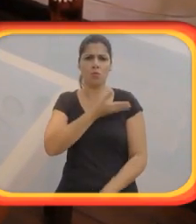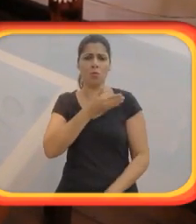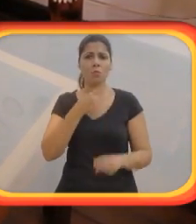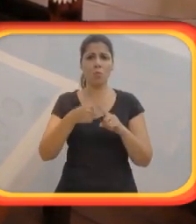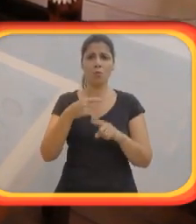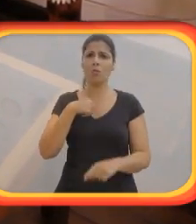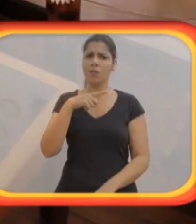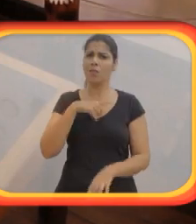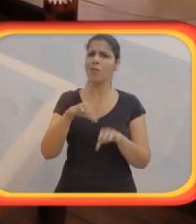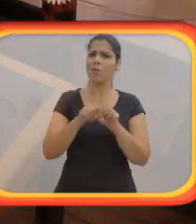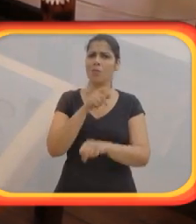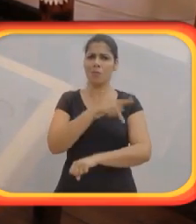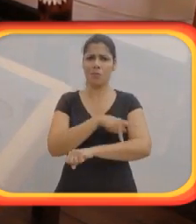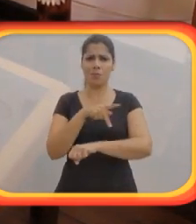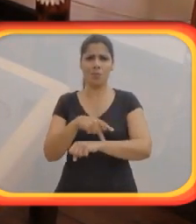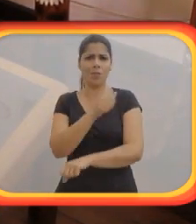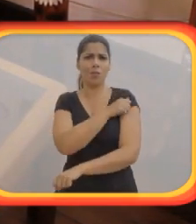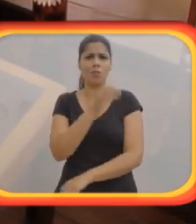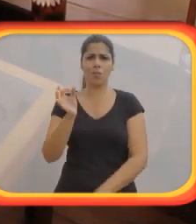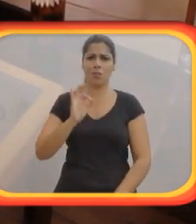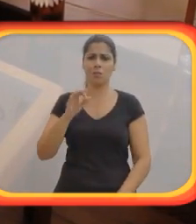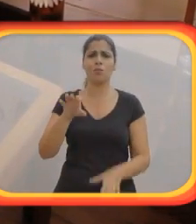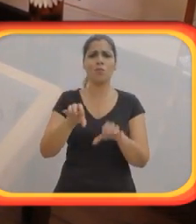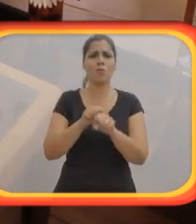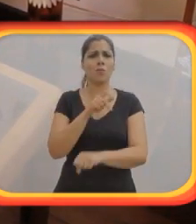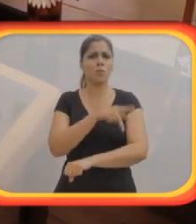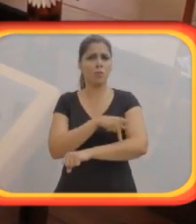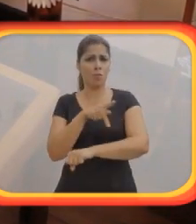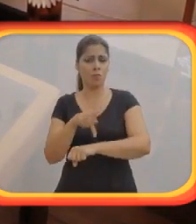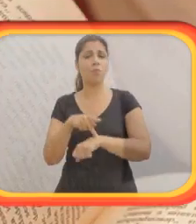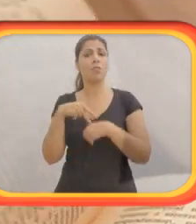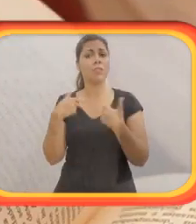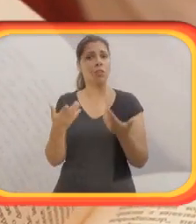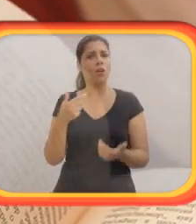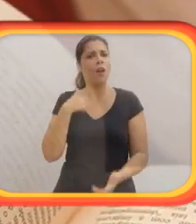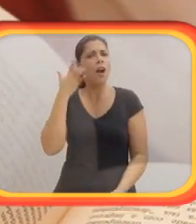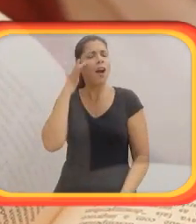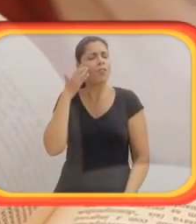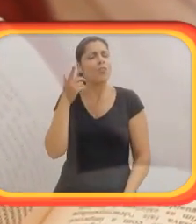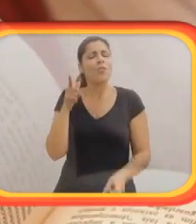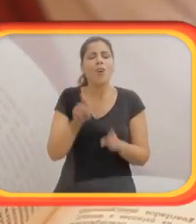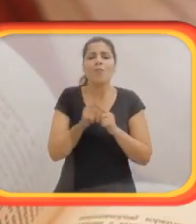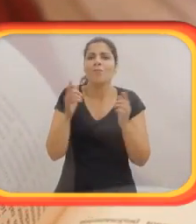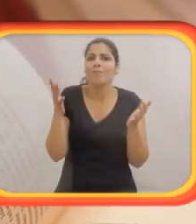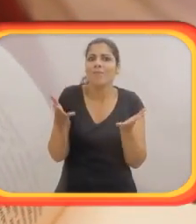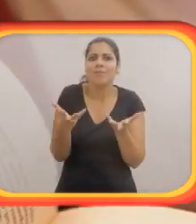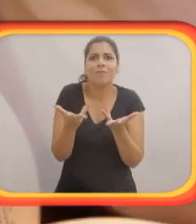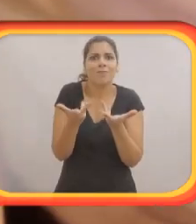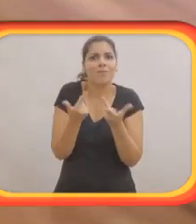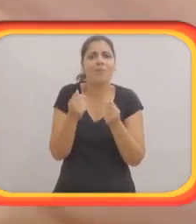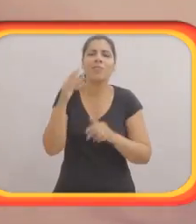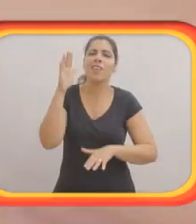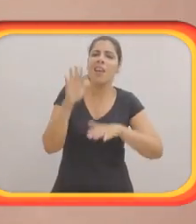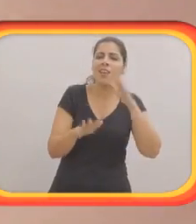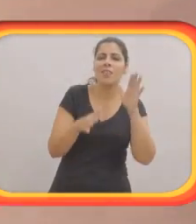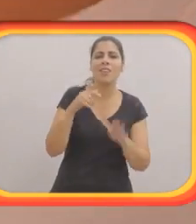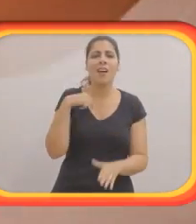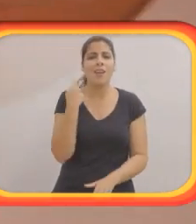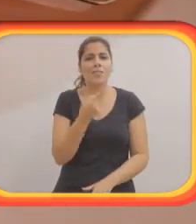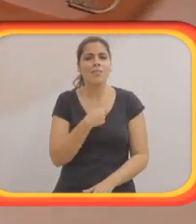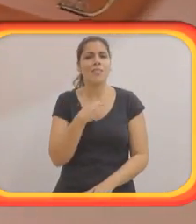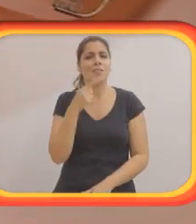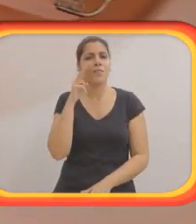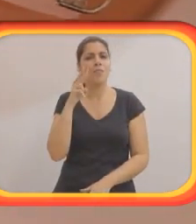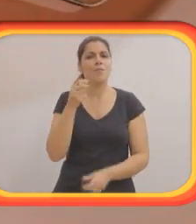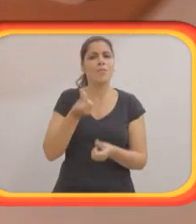os meus colegas, porque eu tenho formação em pedagogia e os alunos da graduação, estão se formando também pedagogos. Então,